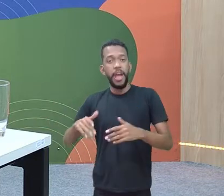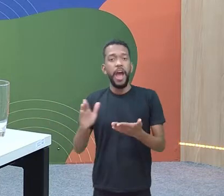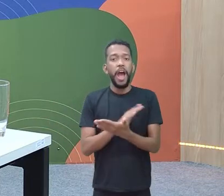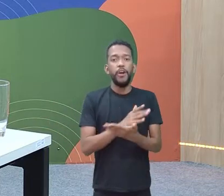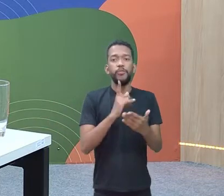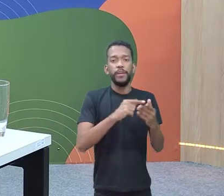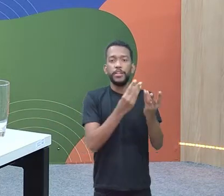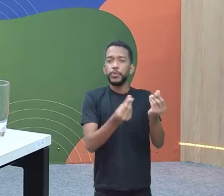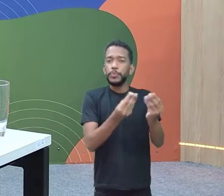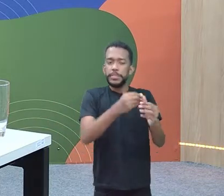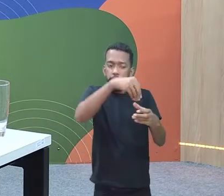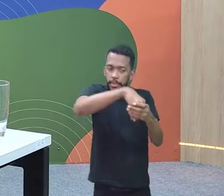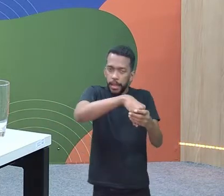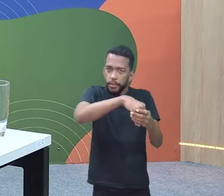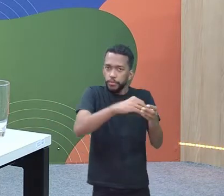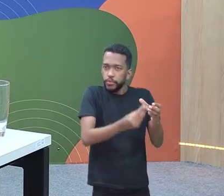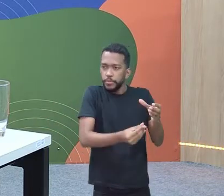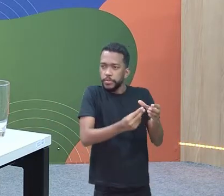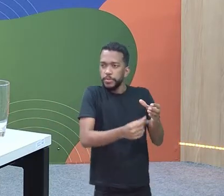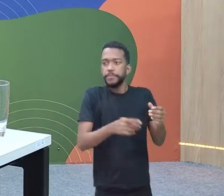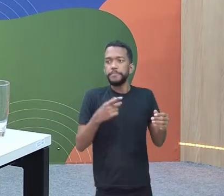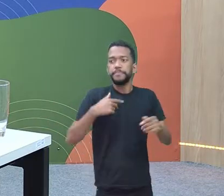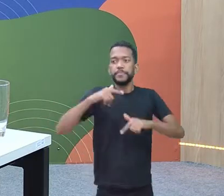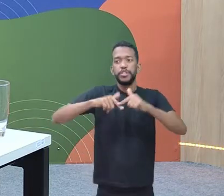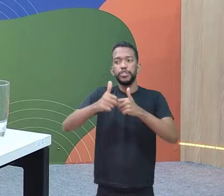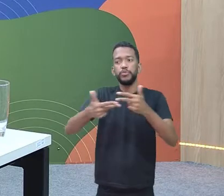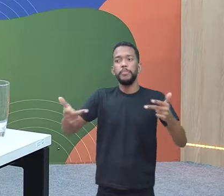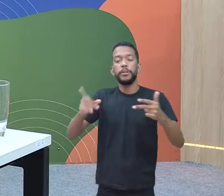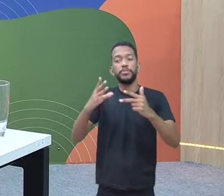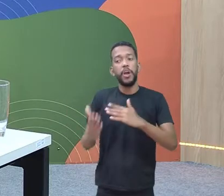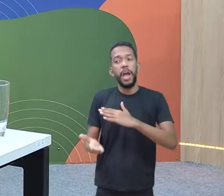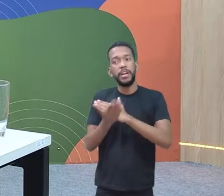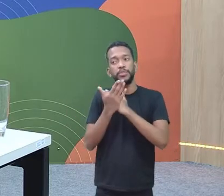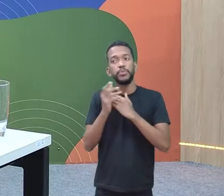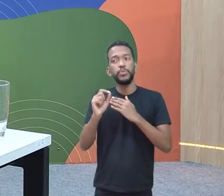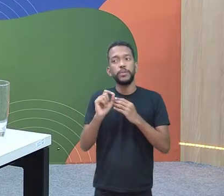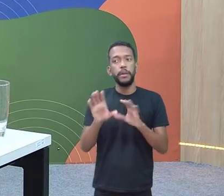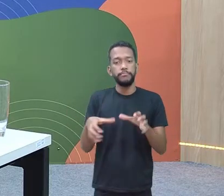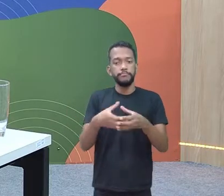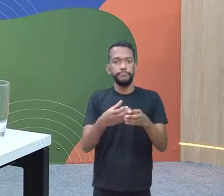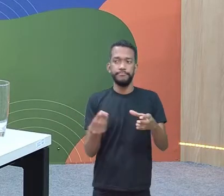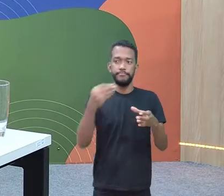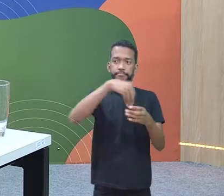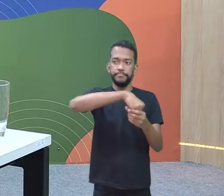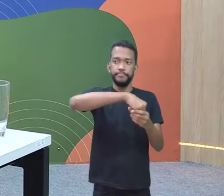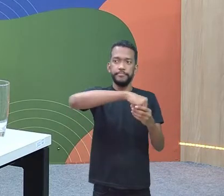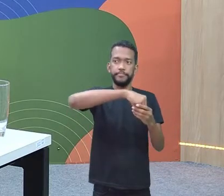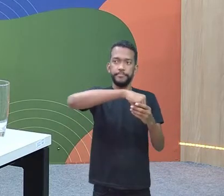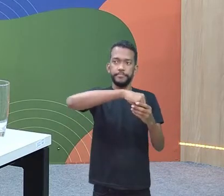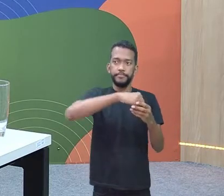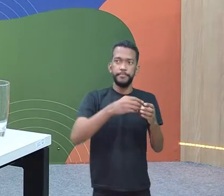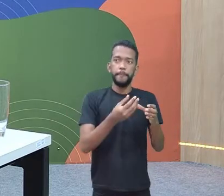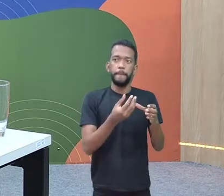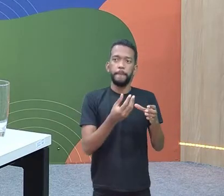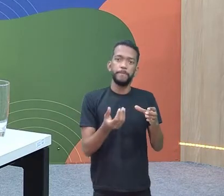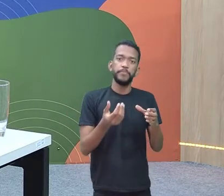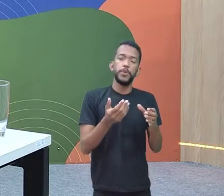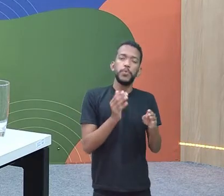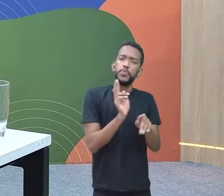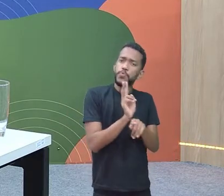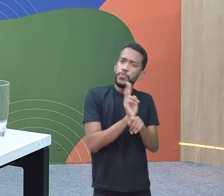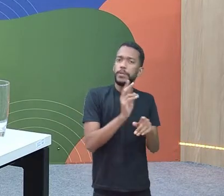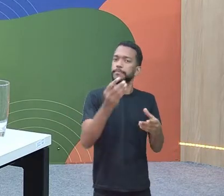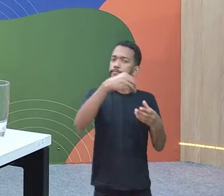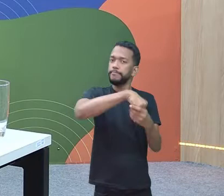são substâncias. Os instrumentos estão apenas ajudando a acoplar, a guardar